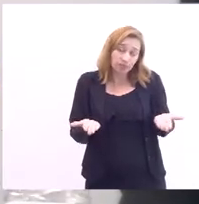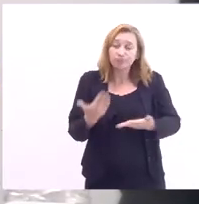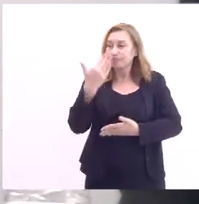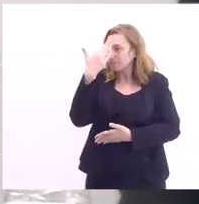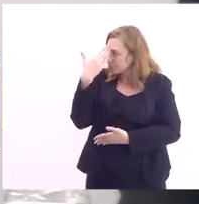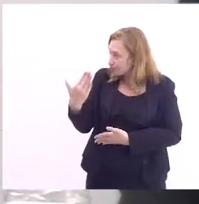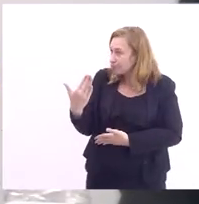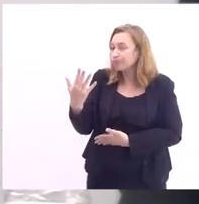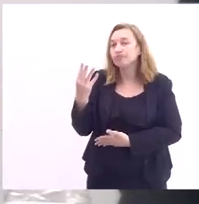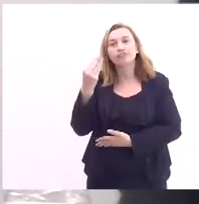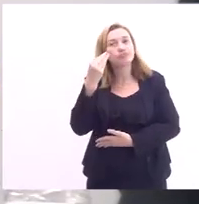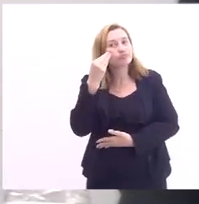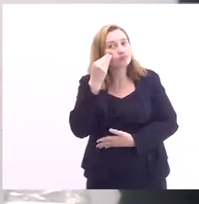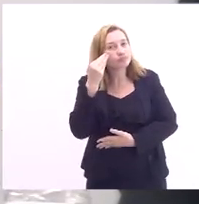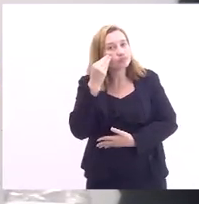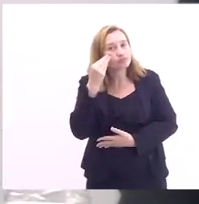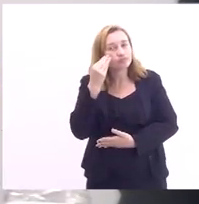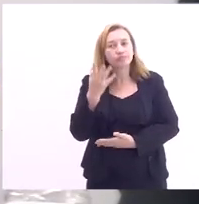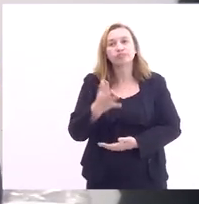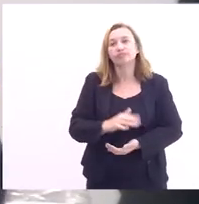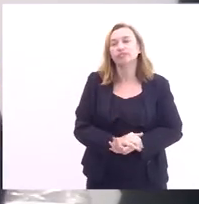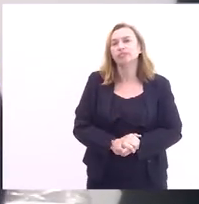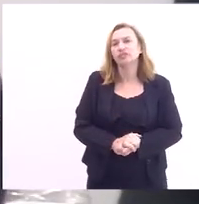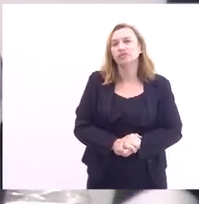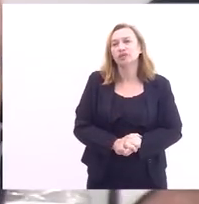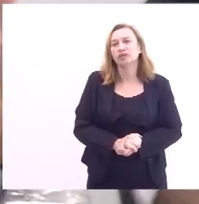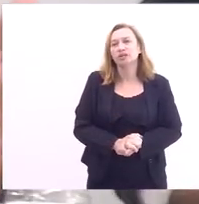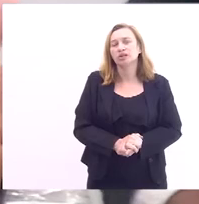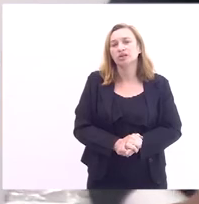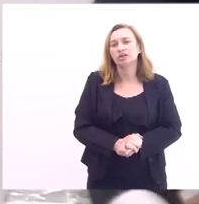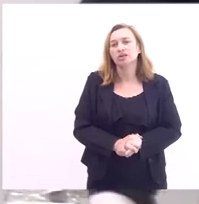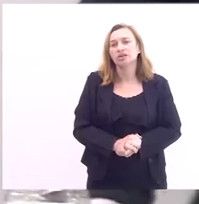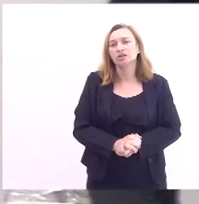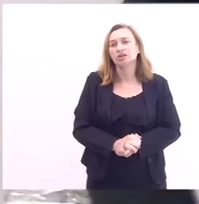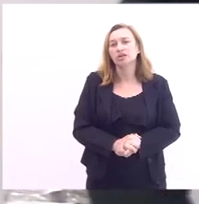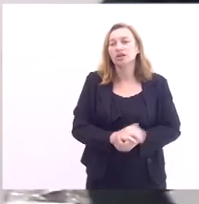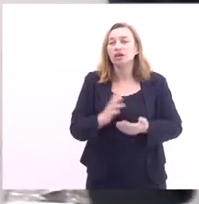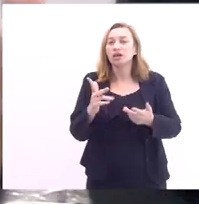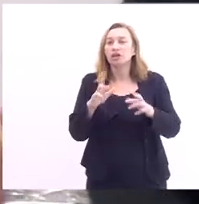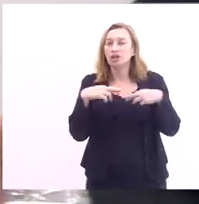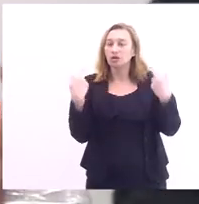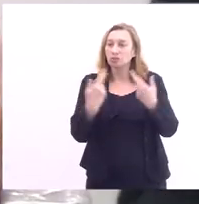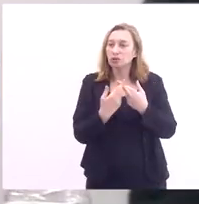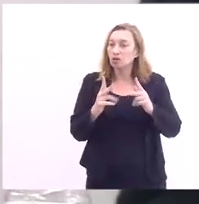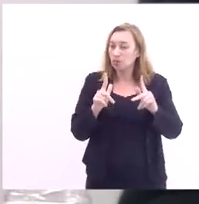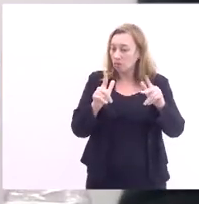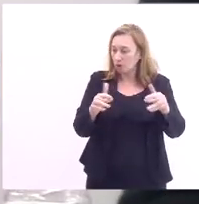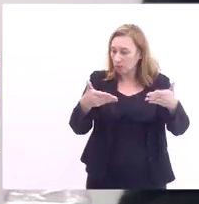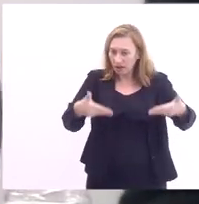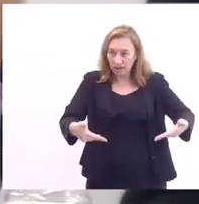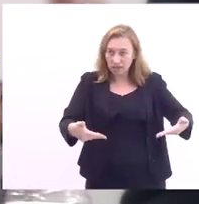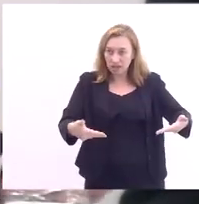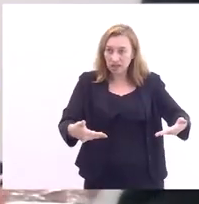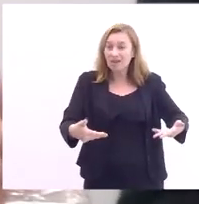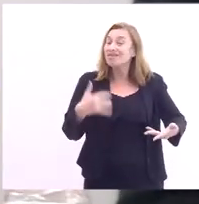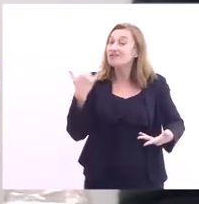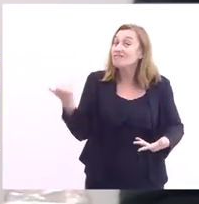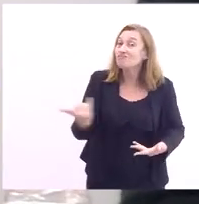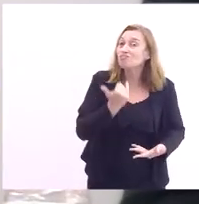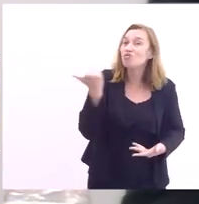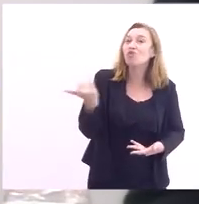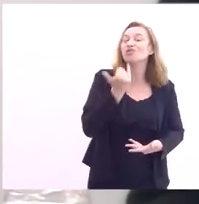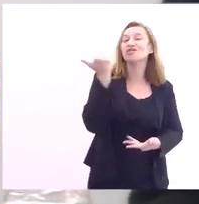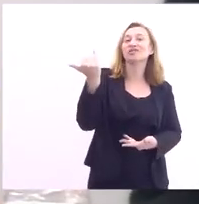agradeço a oportunidade. Eu acho que audiências como essas, elas são importantes, porque é a oportunidade da